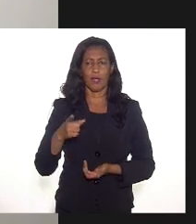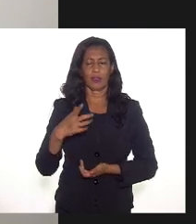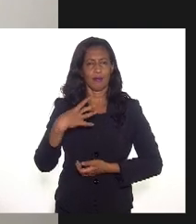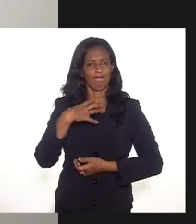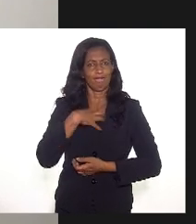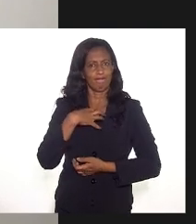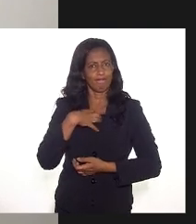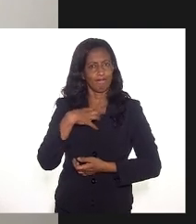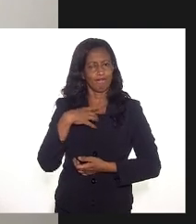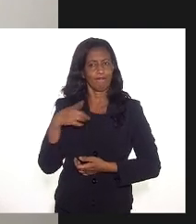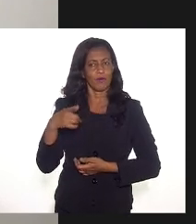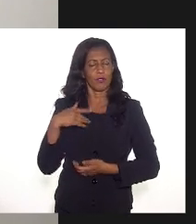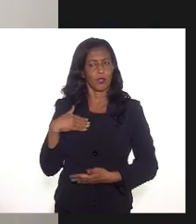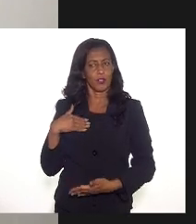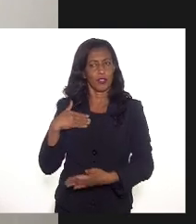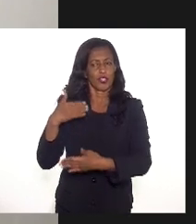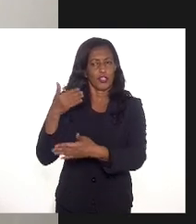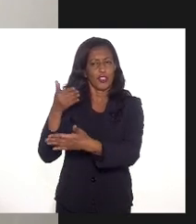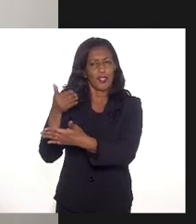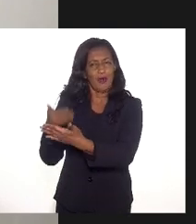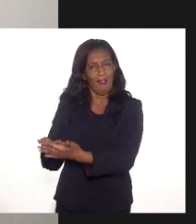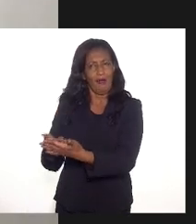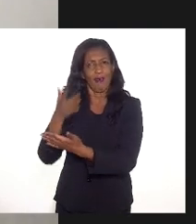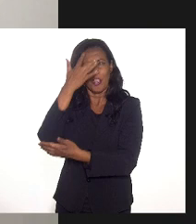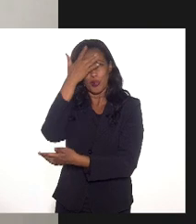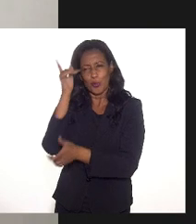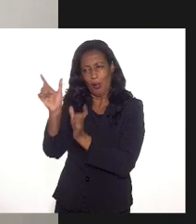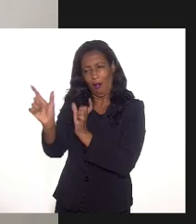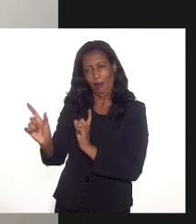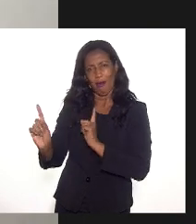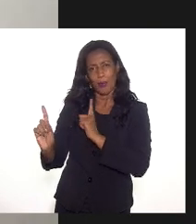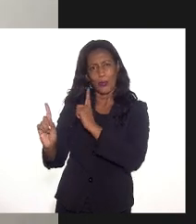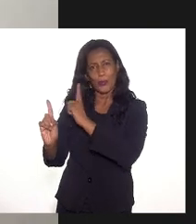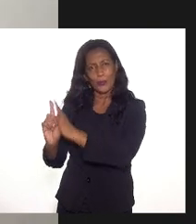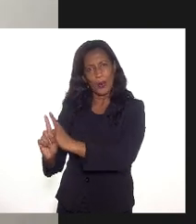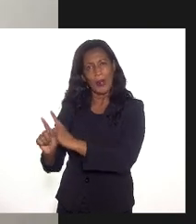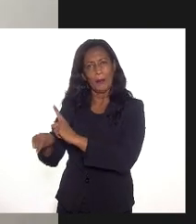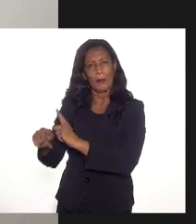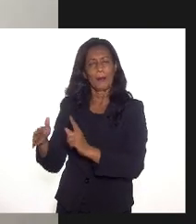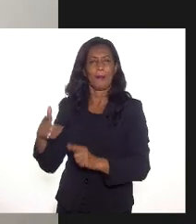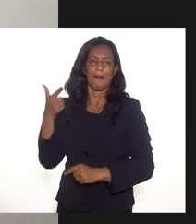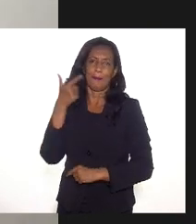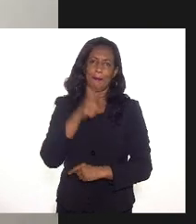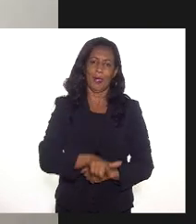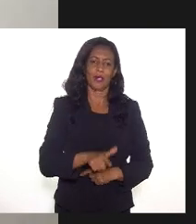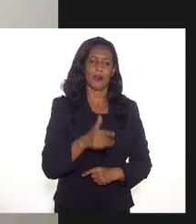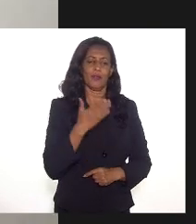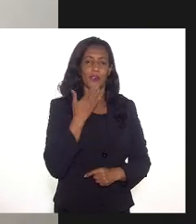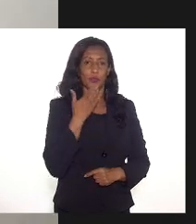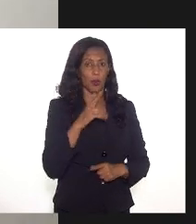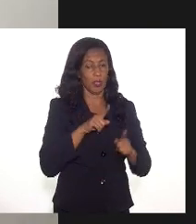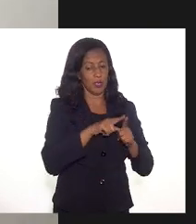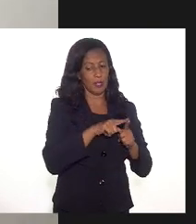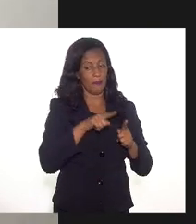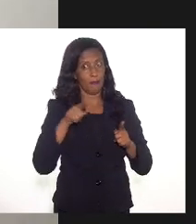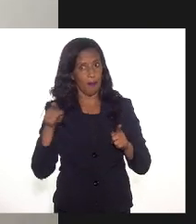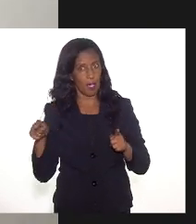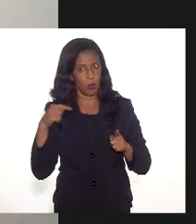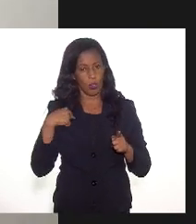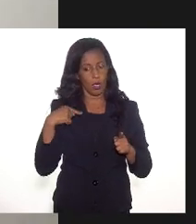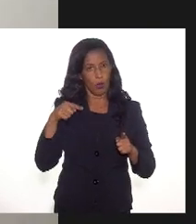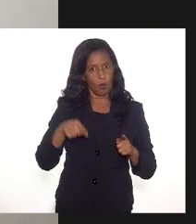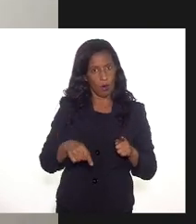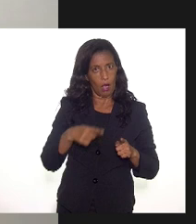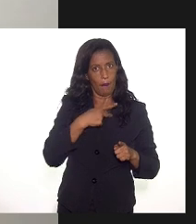sensibilidade de chegar nas pessoas menos favorecidas. E mais uma vez, durante o período em que eu lá estive,